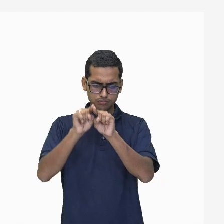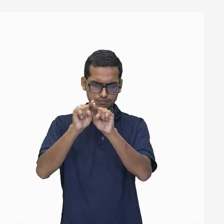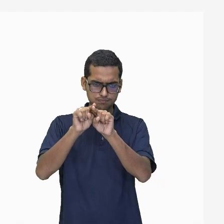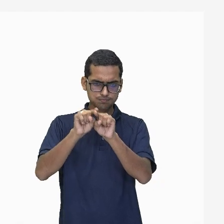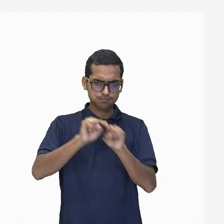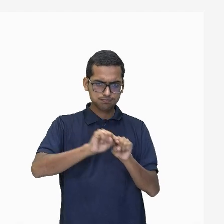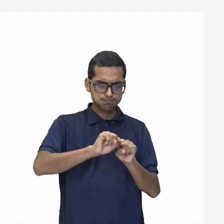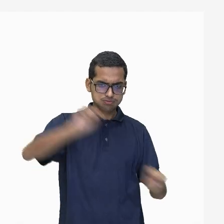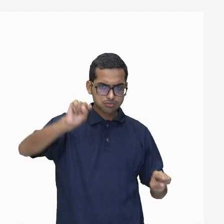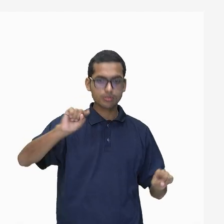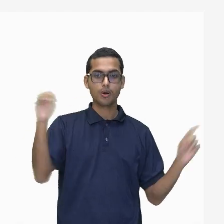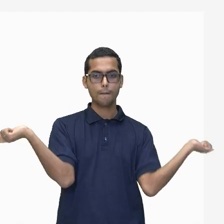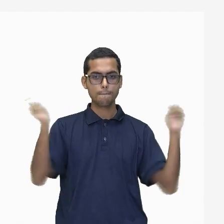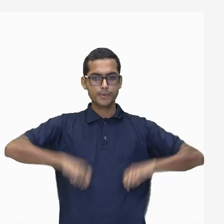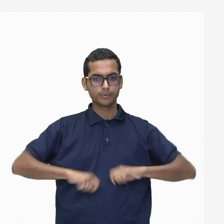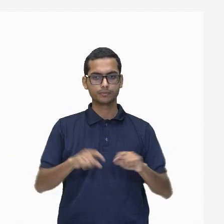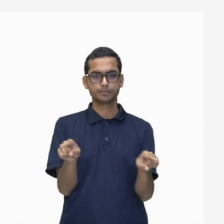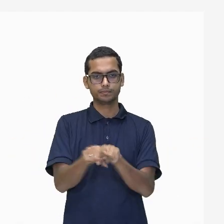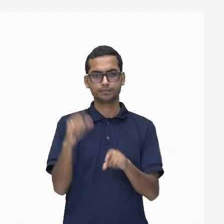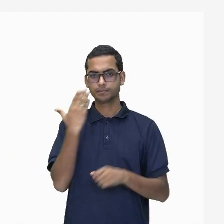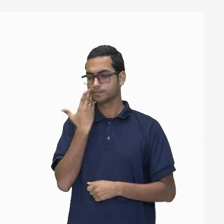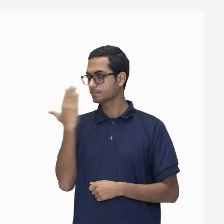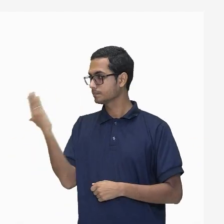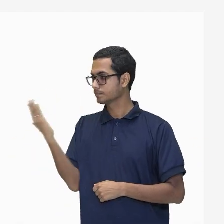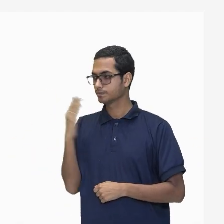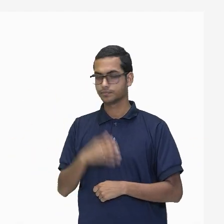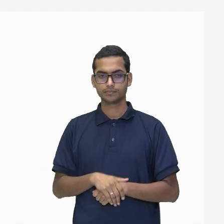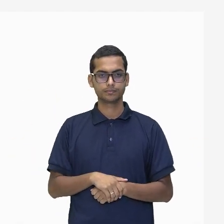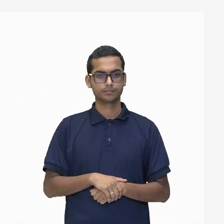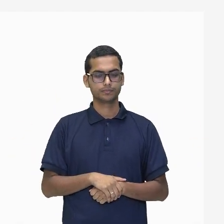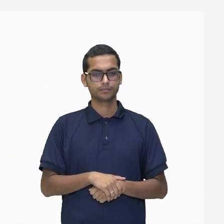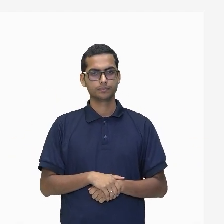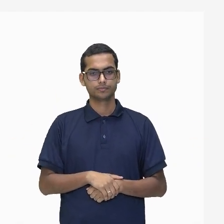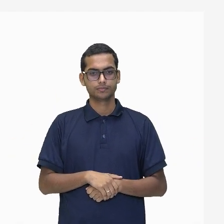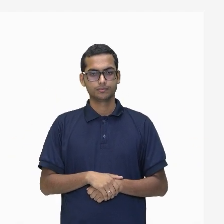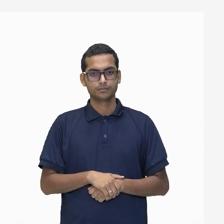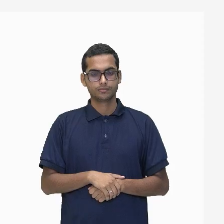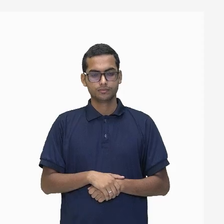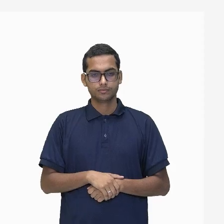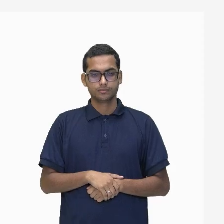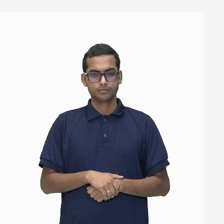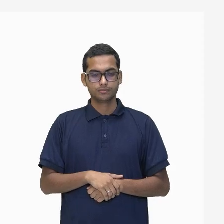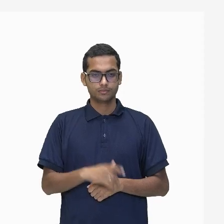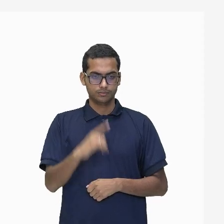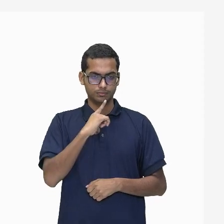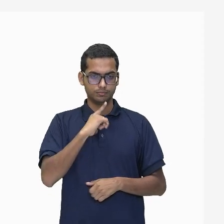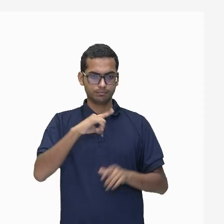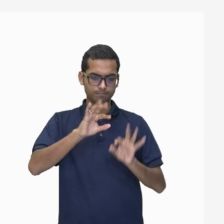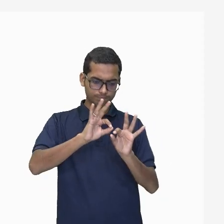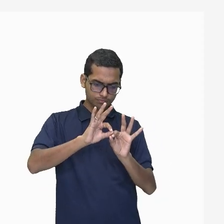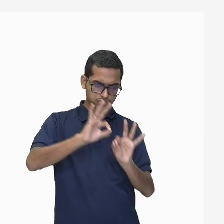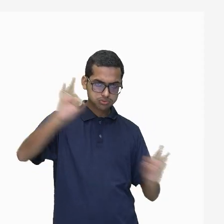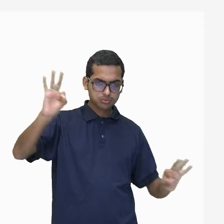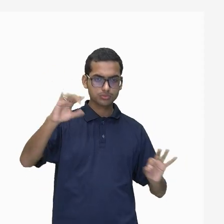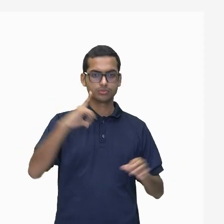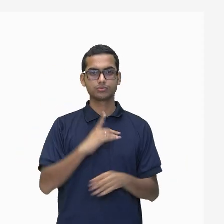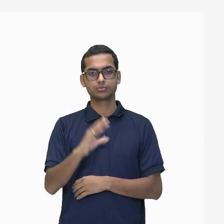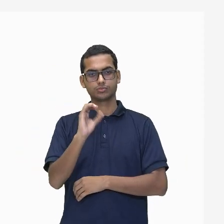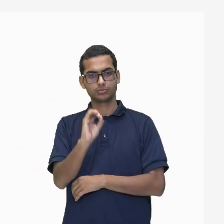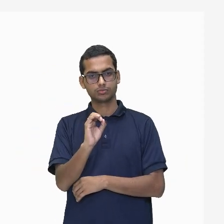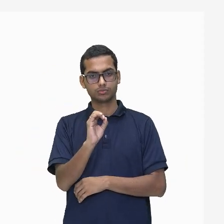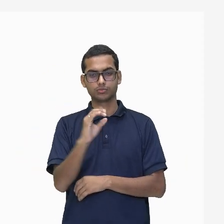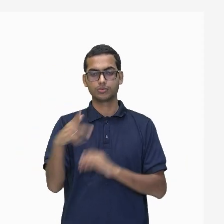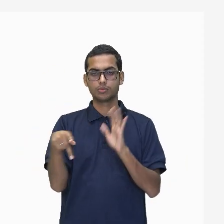ó, tá aqui a reta, o gráfico dessa função 2x menos 1. Tá